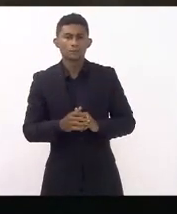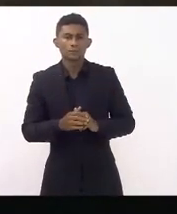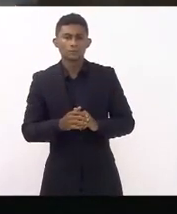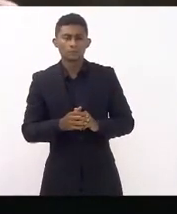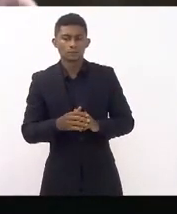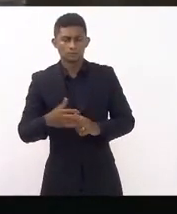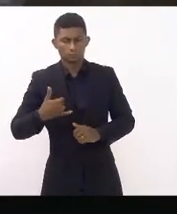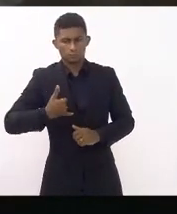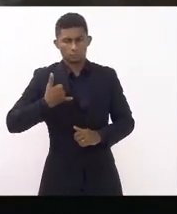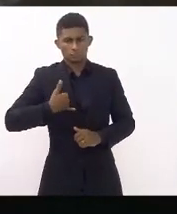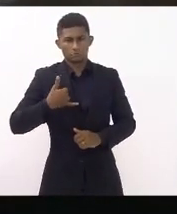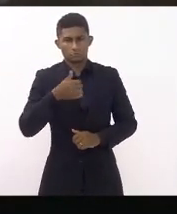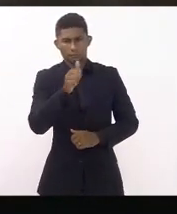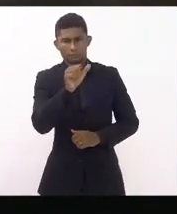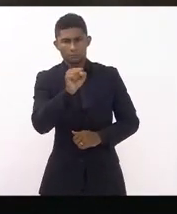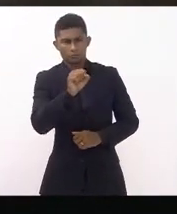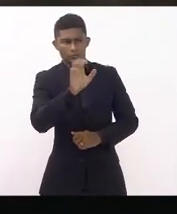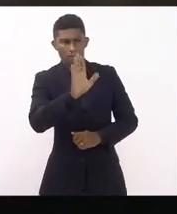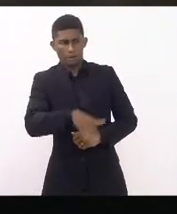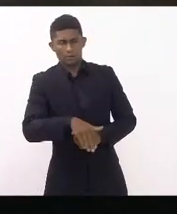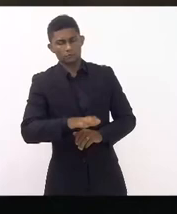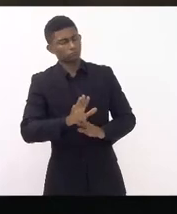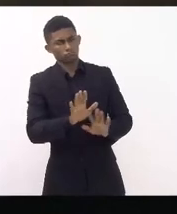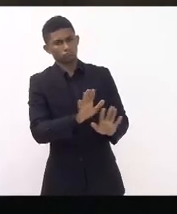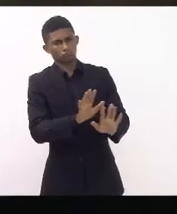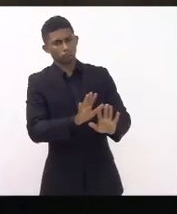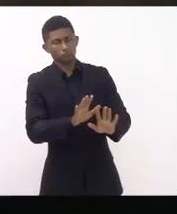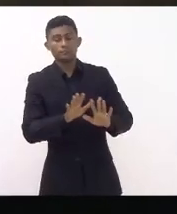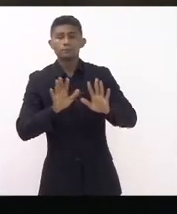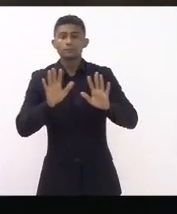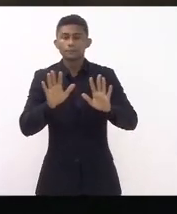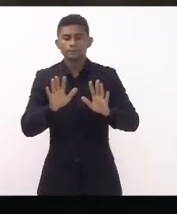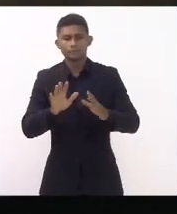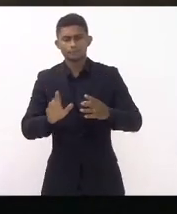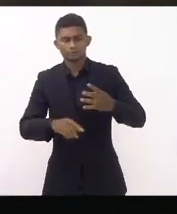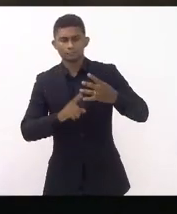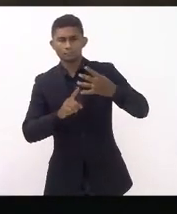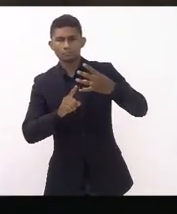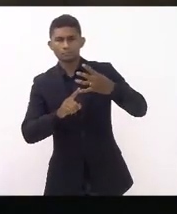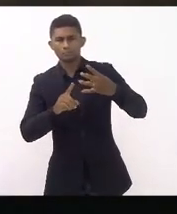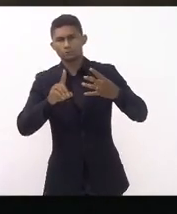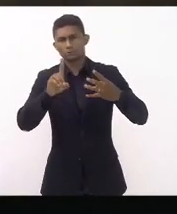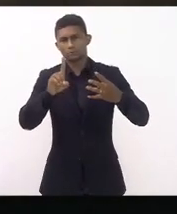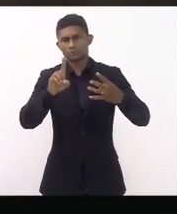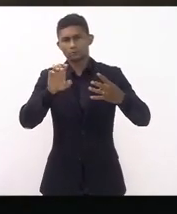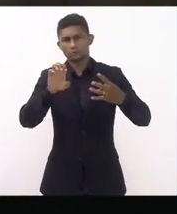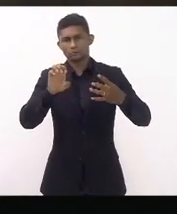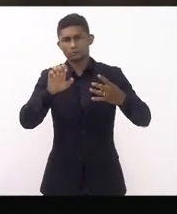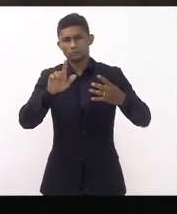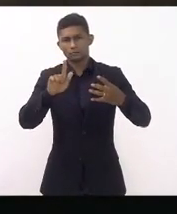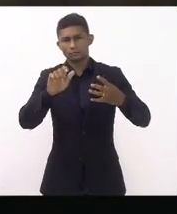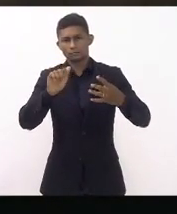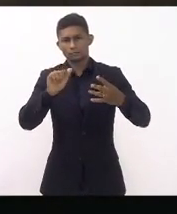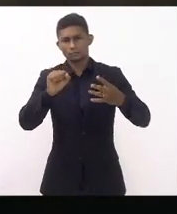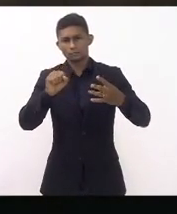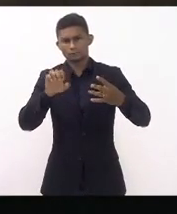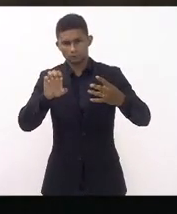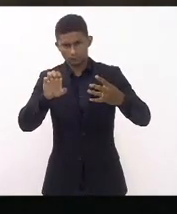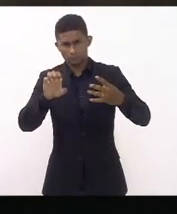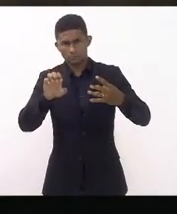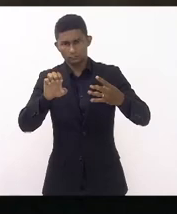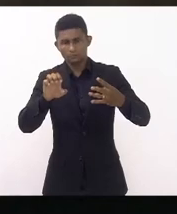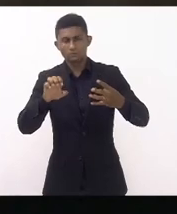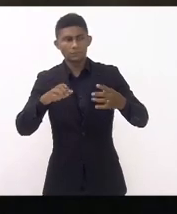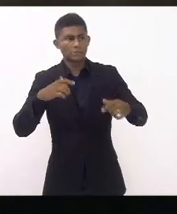menos de 18 anos. E aí você tem o Degase, tendo uma dificuldade maior